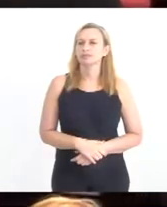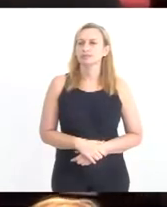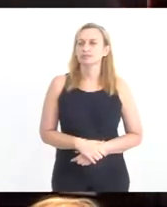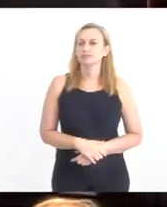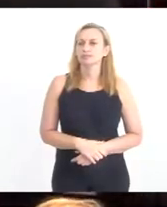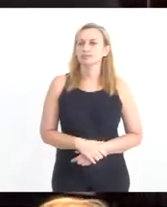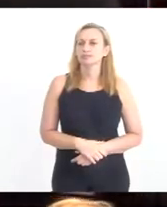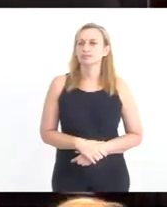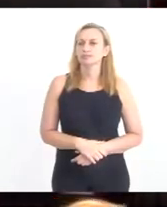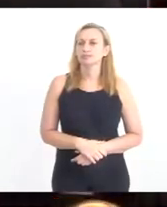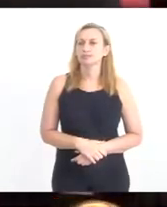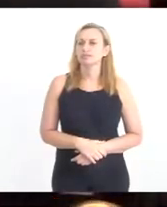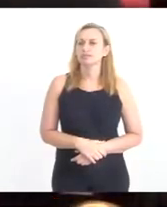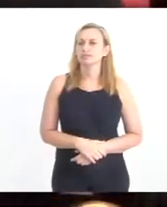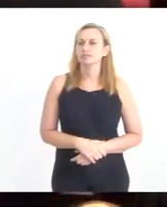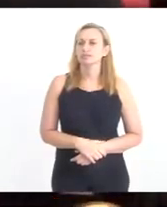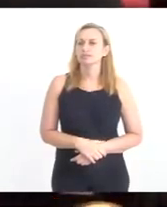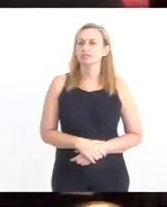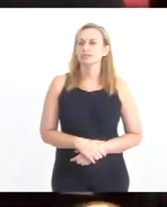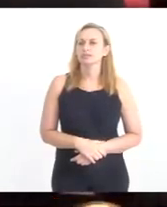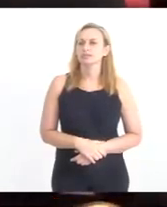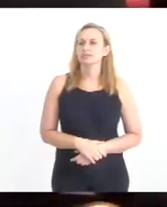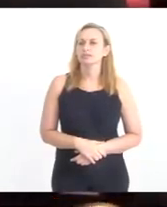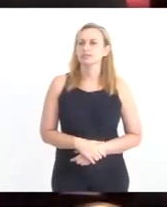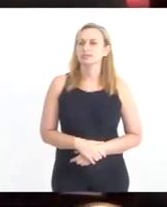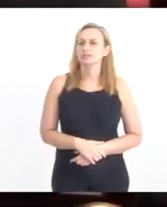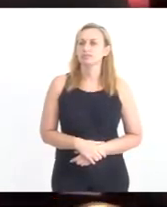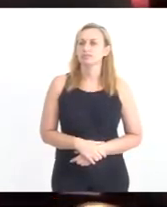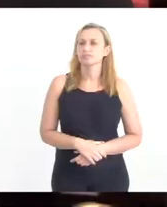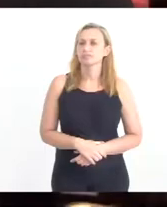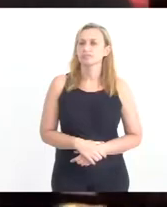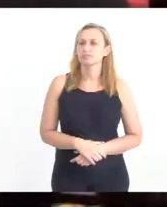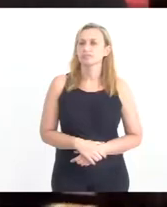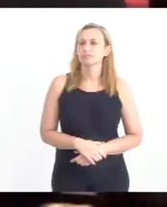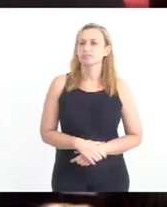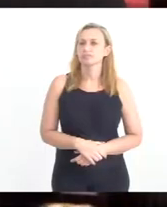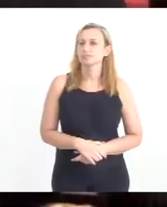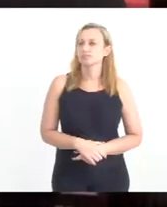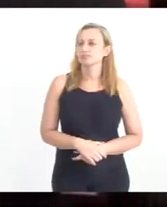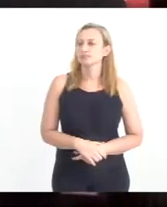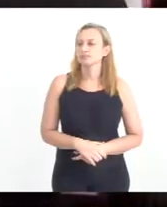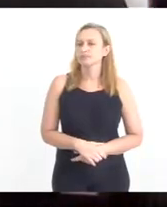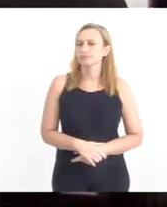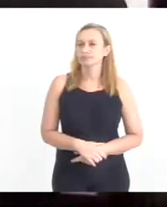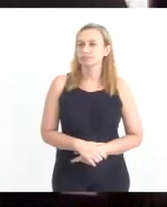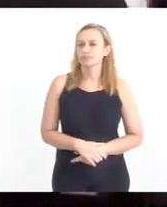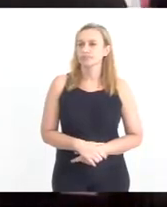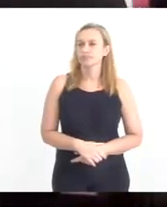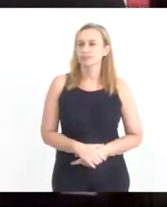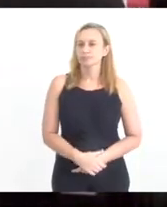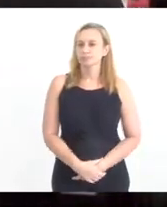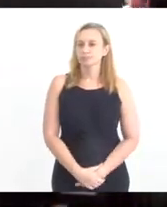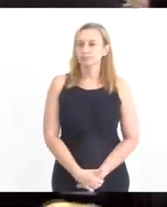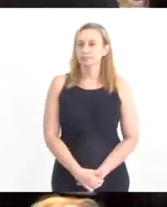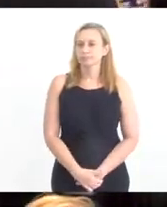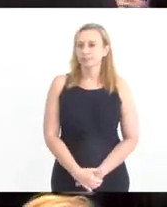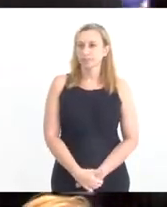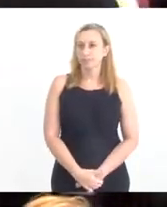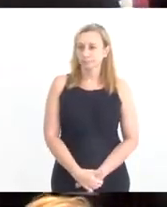E aí E aí um dois três